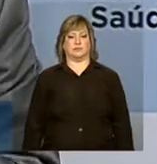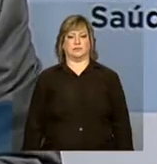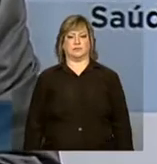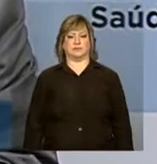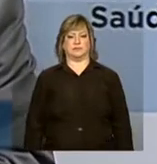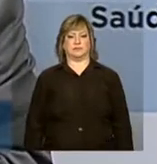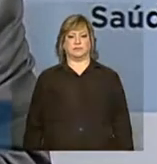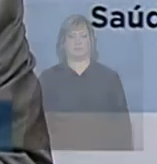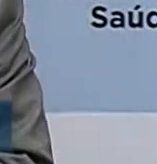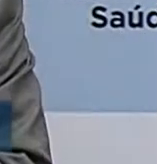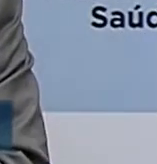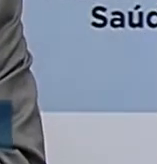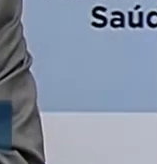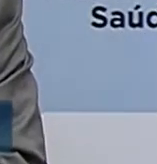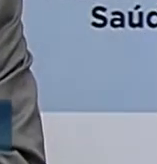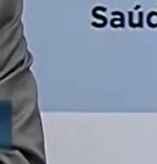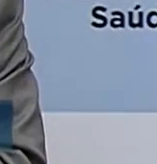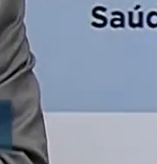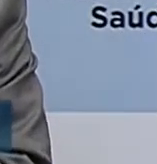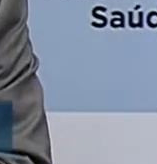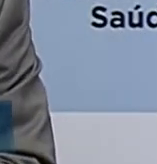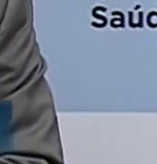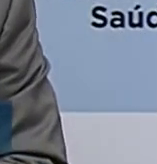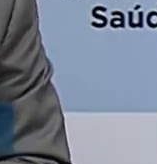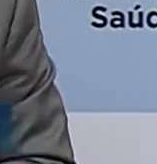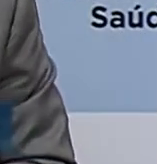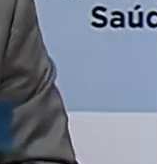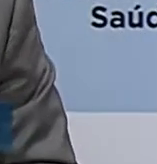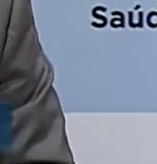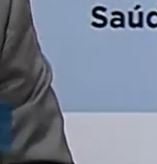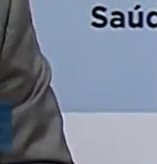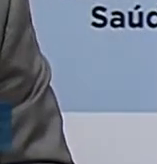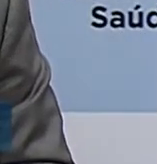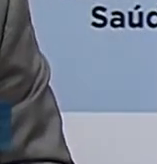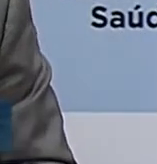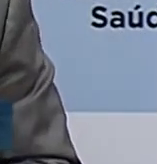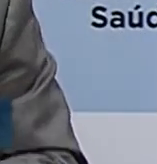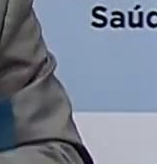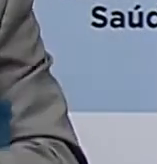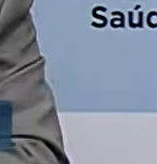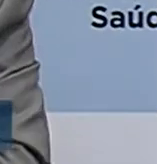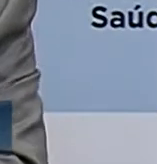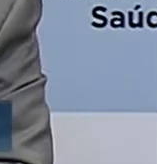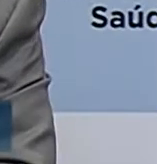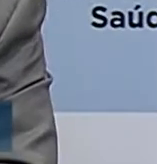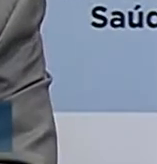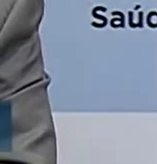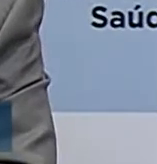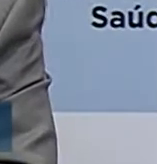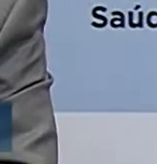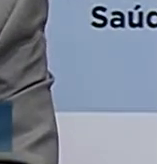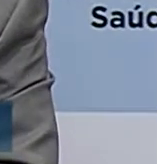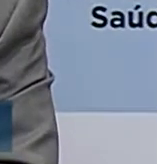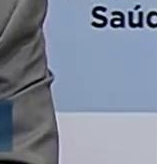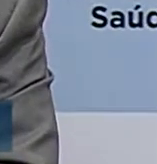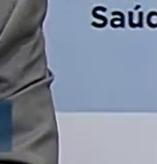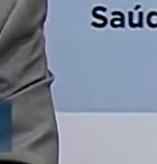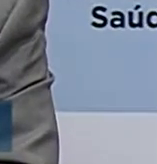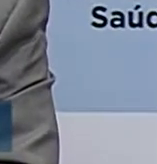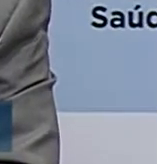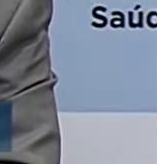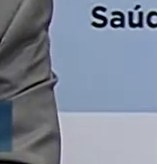melhoramos muito a capacidade da ANS de resolver o problema do usuário antes de ter que ter qualquer tipo de